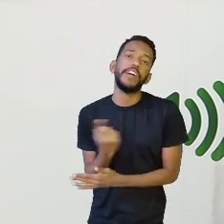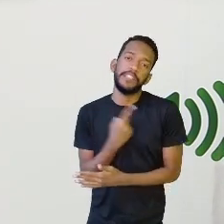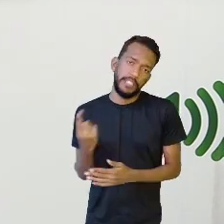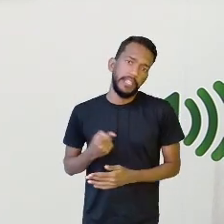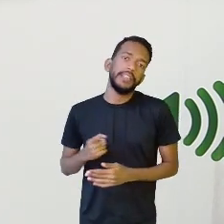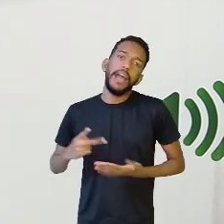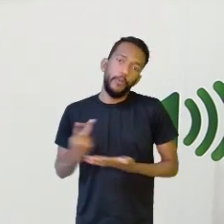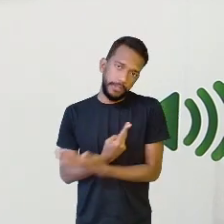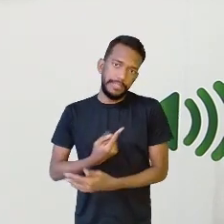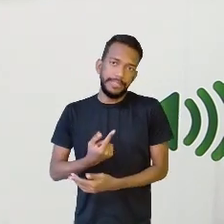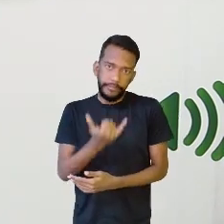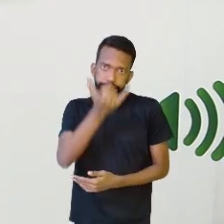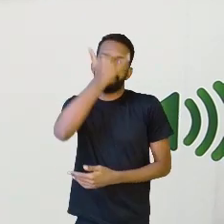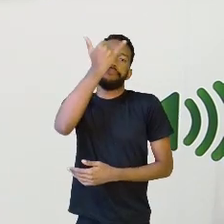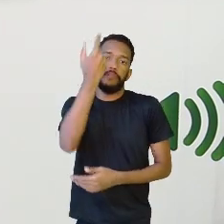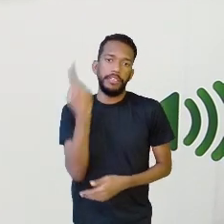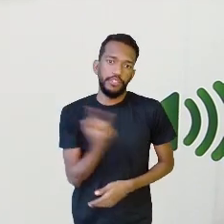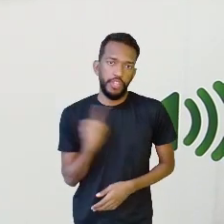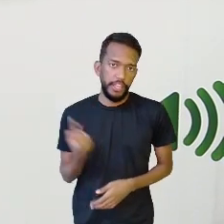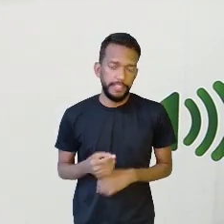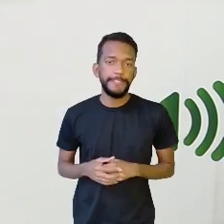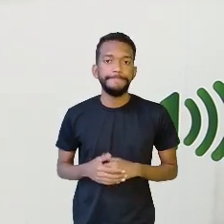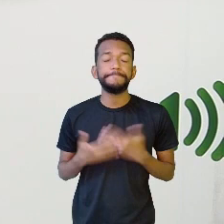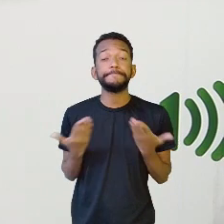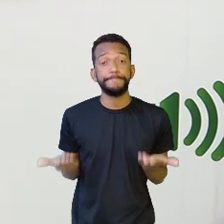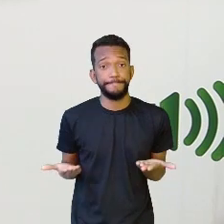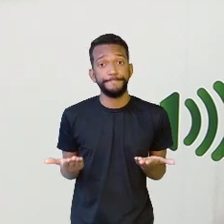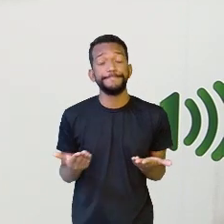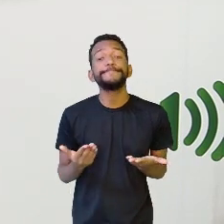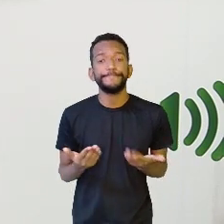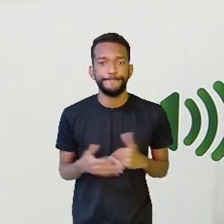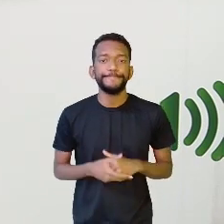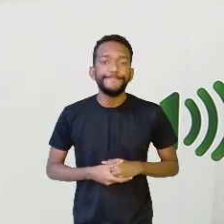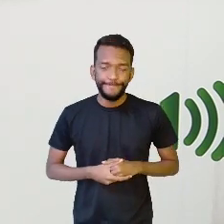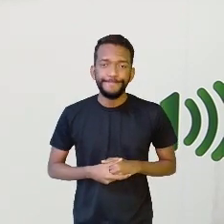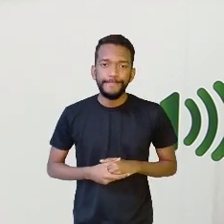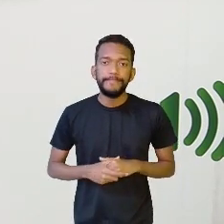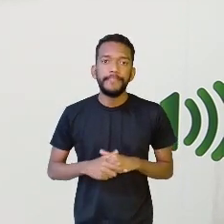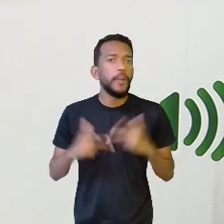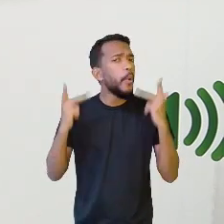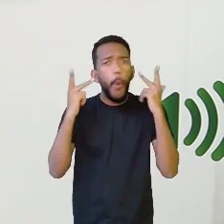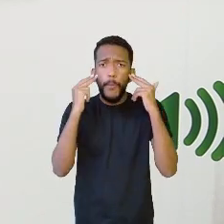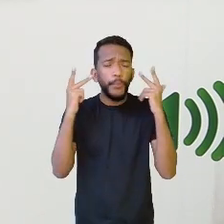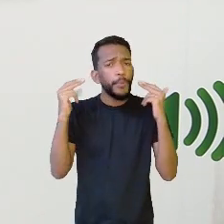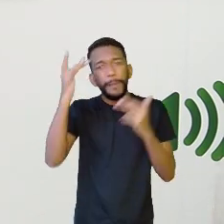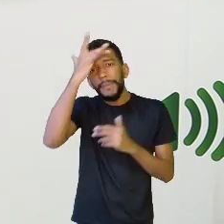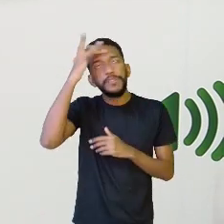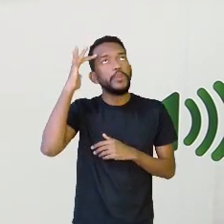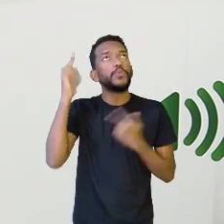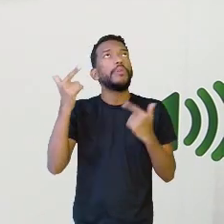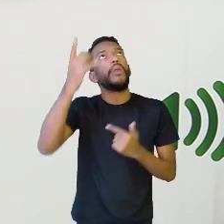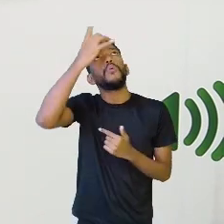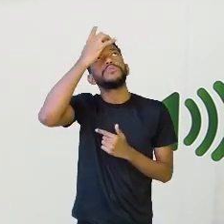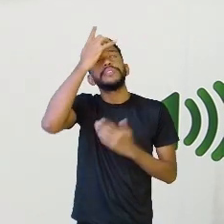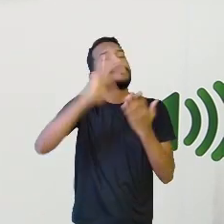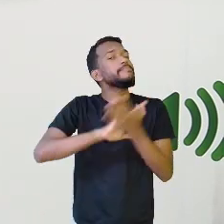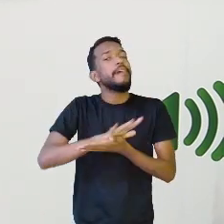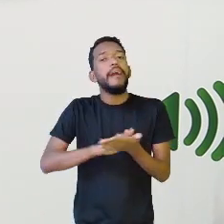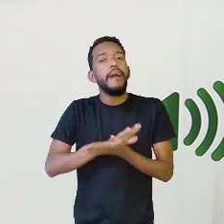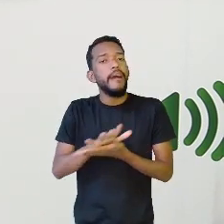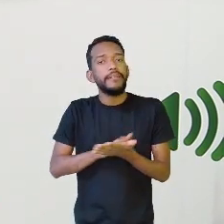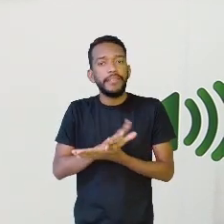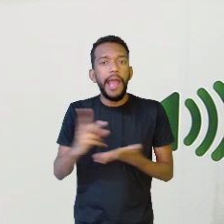a gente se queimar. É muito comum as pessoas não terem essa consciência e às